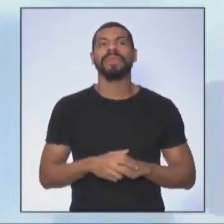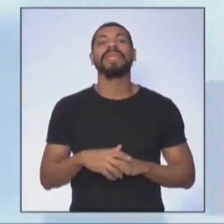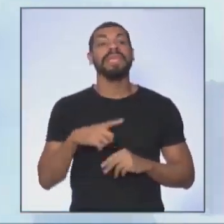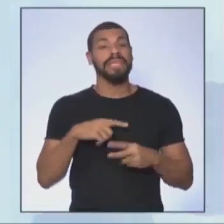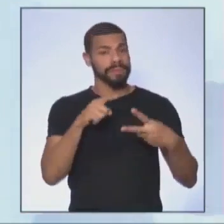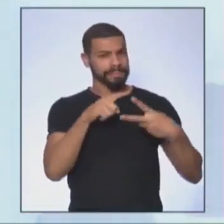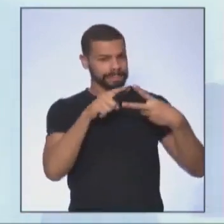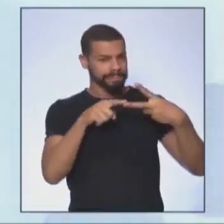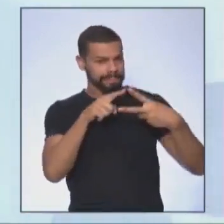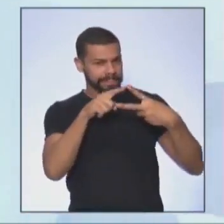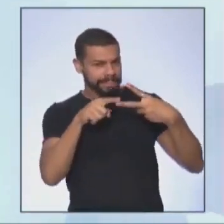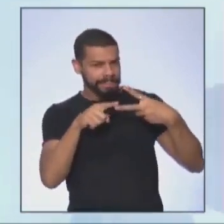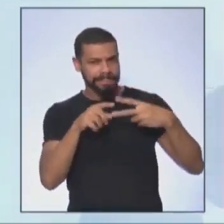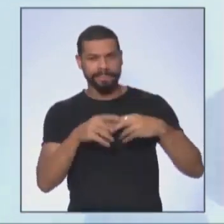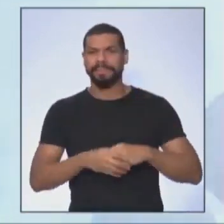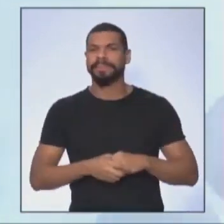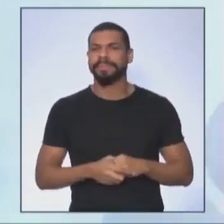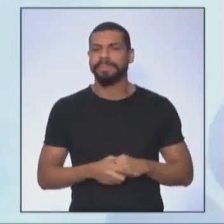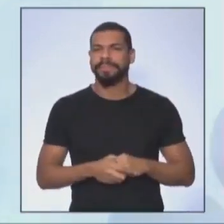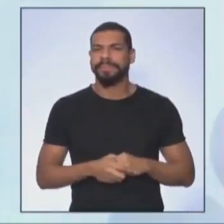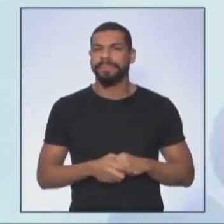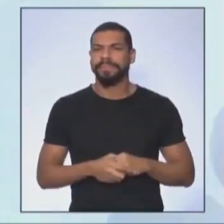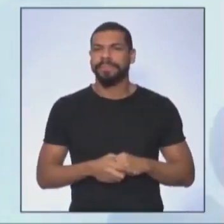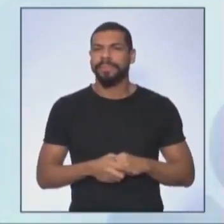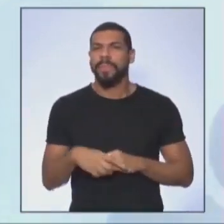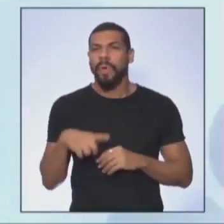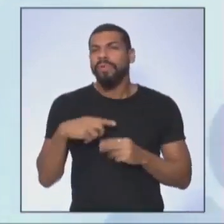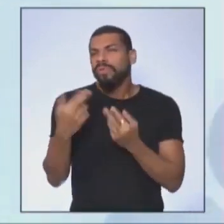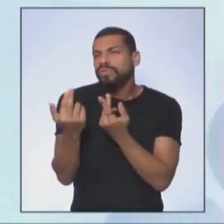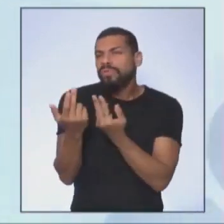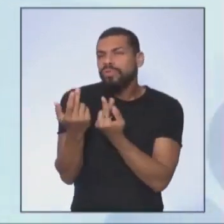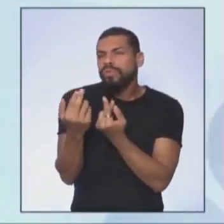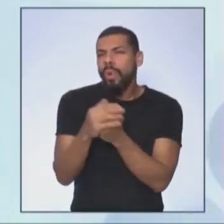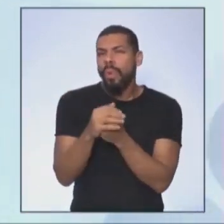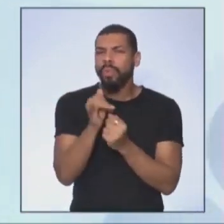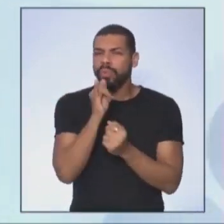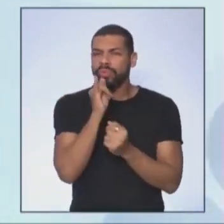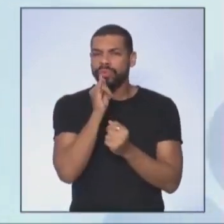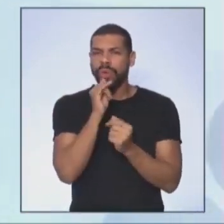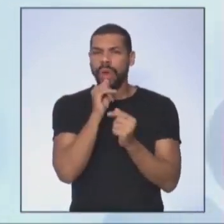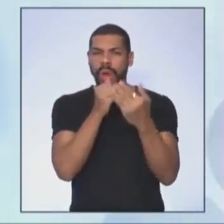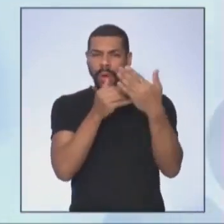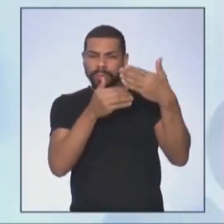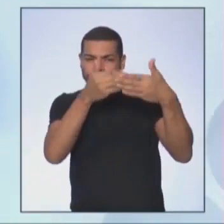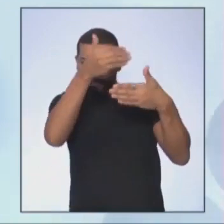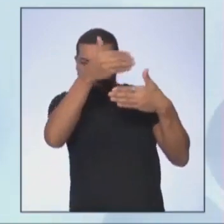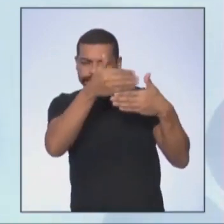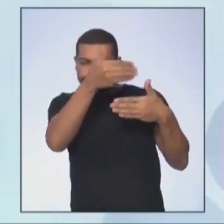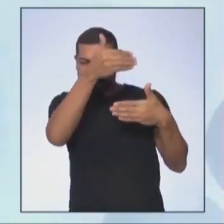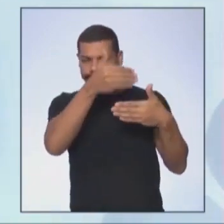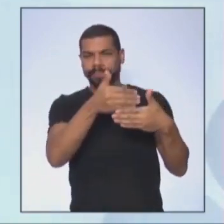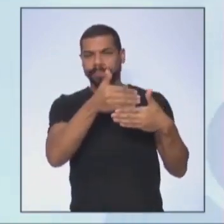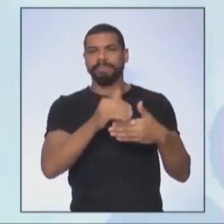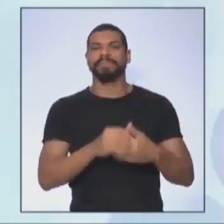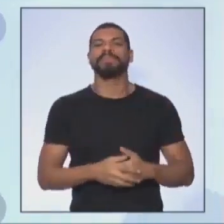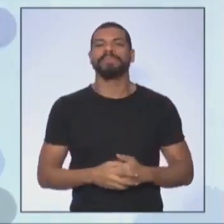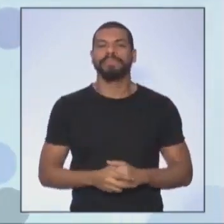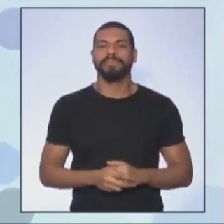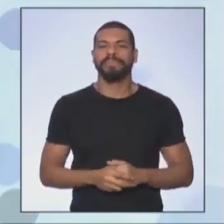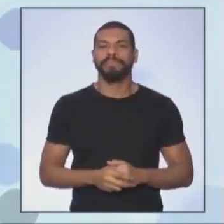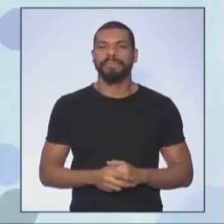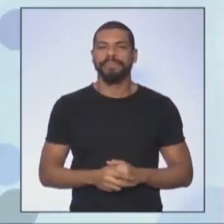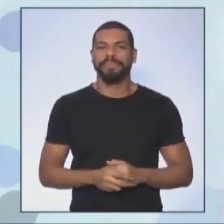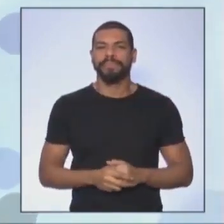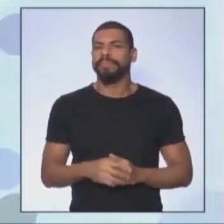Dois polarizadores. Bom, eu vou configurar iguais. Vou deixar os dois polarizadores na horizontal, certo? Então,